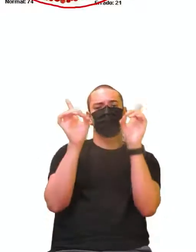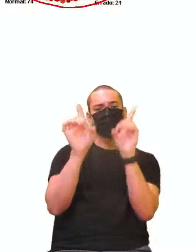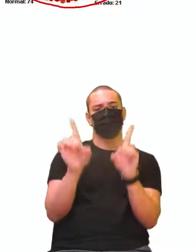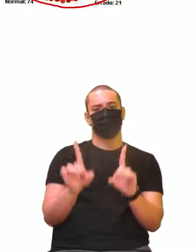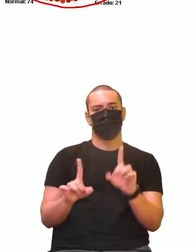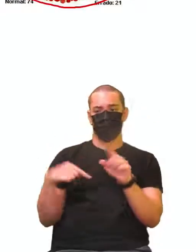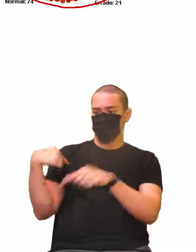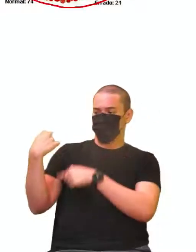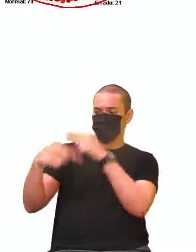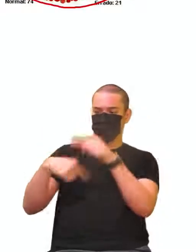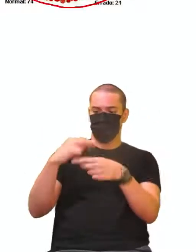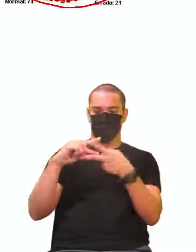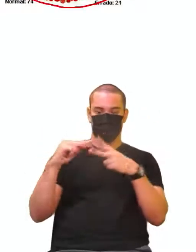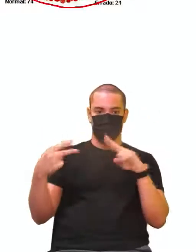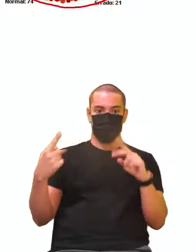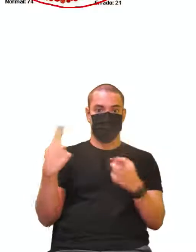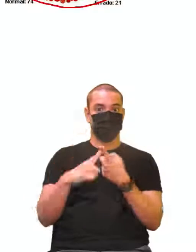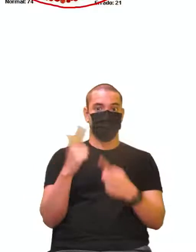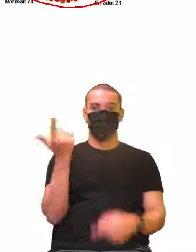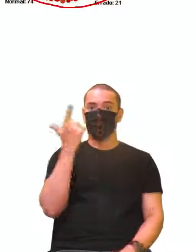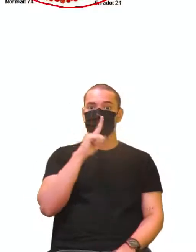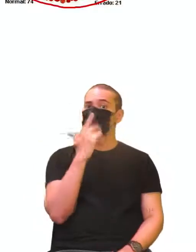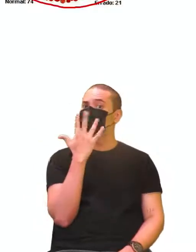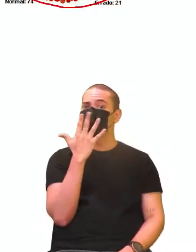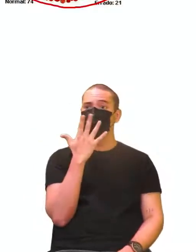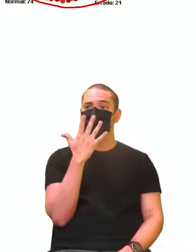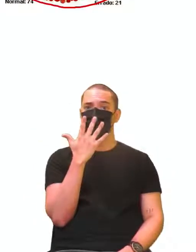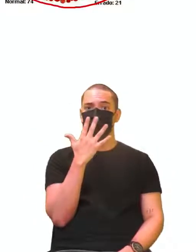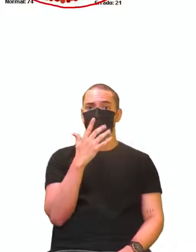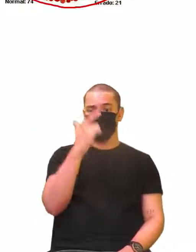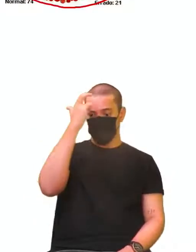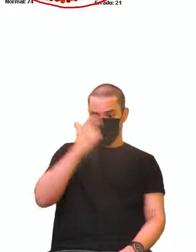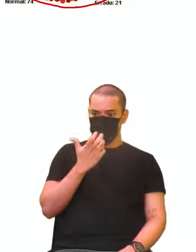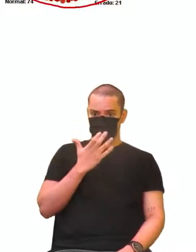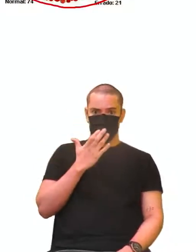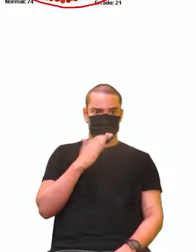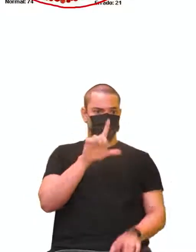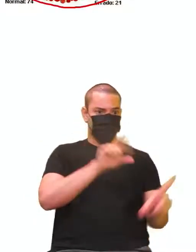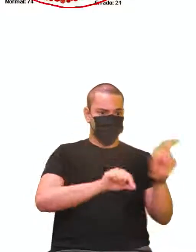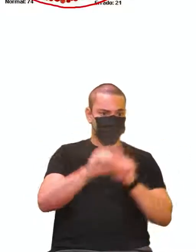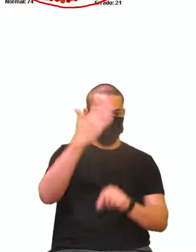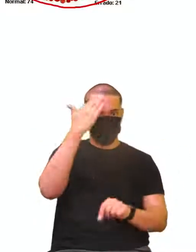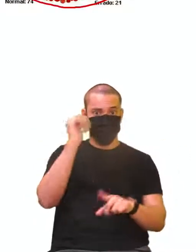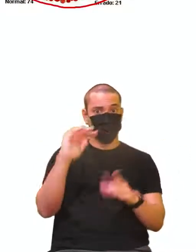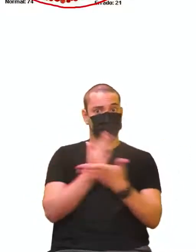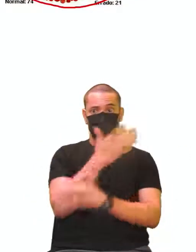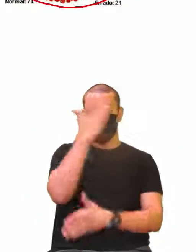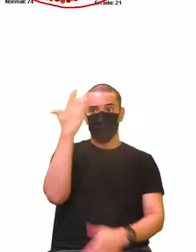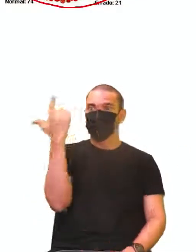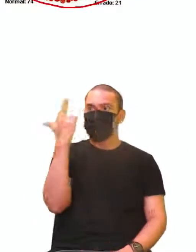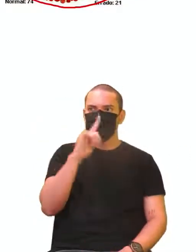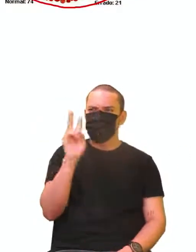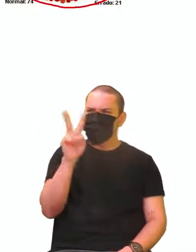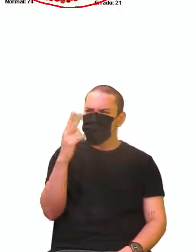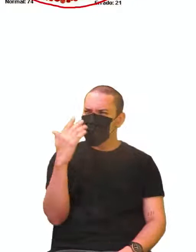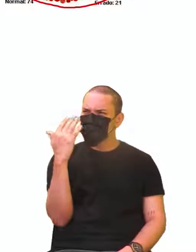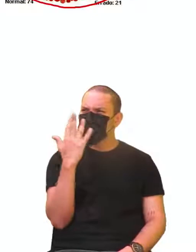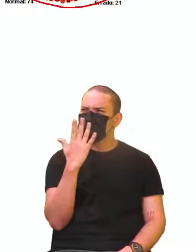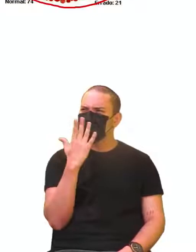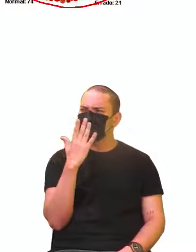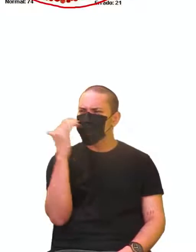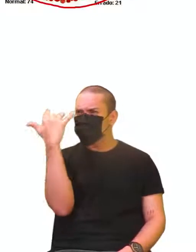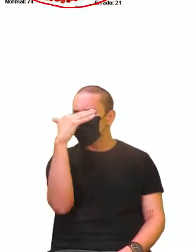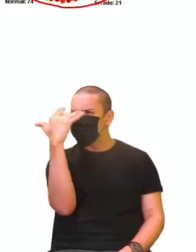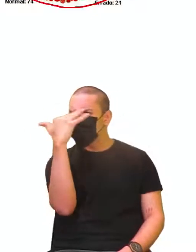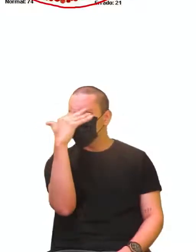deficiência uma é herança genética, né? Você não consegue distinguir cores como os outros. Tem certas... olha, você